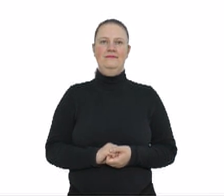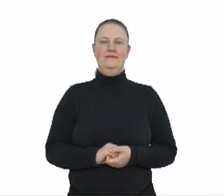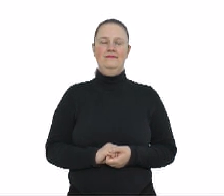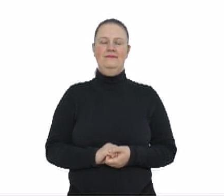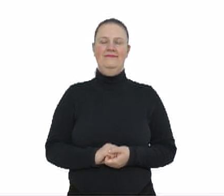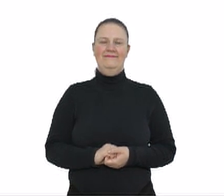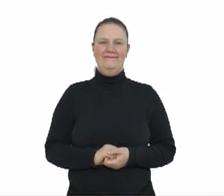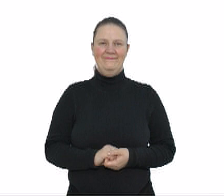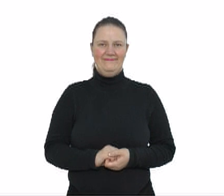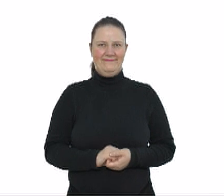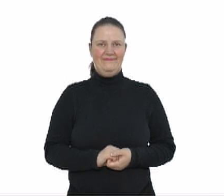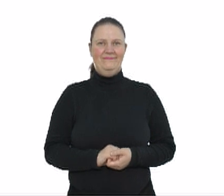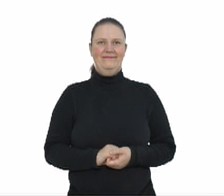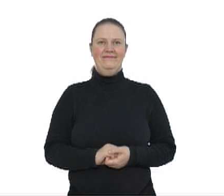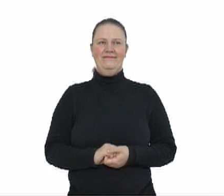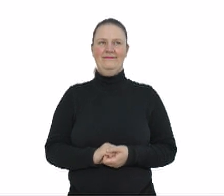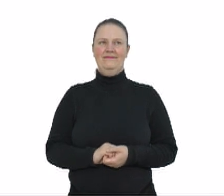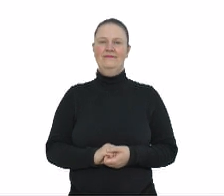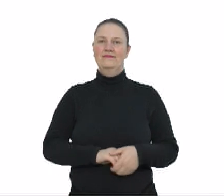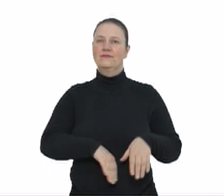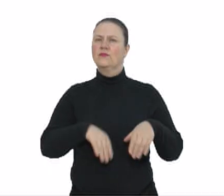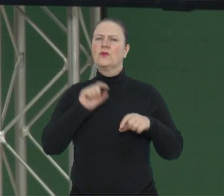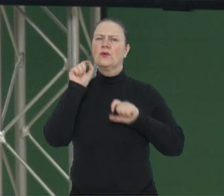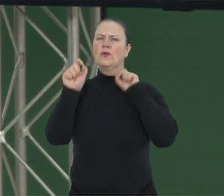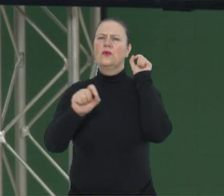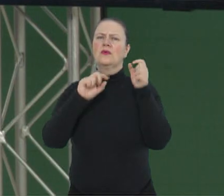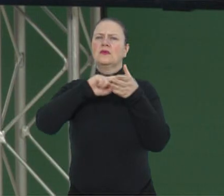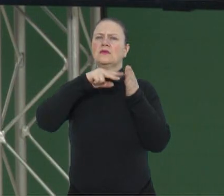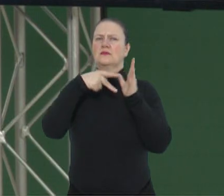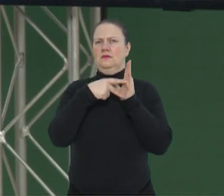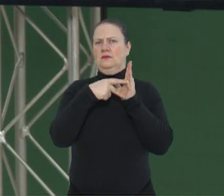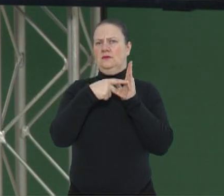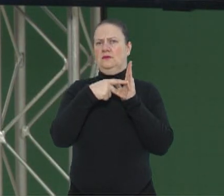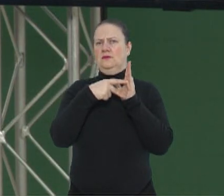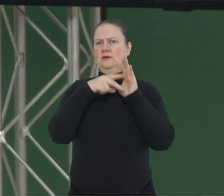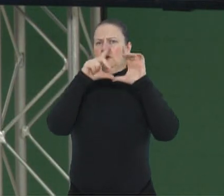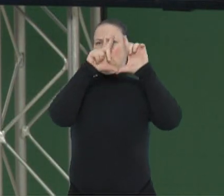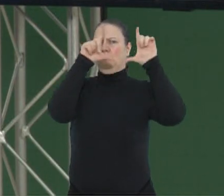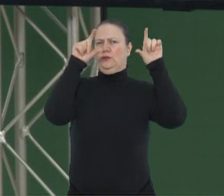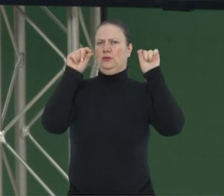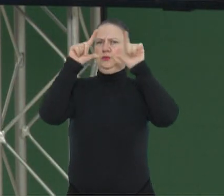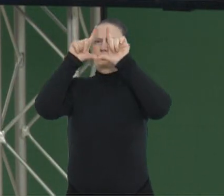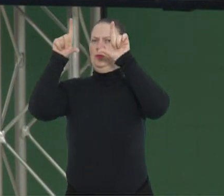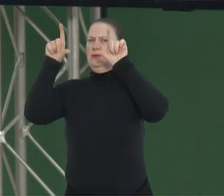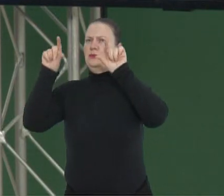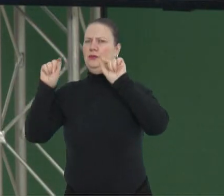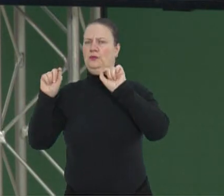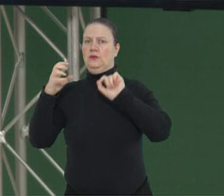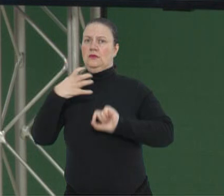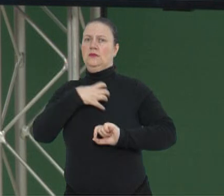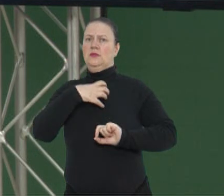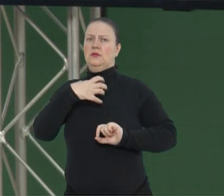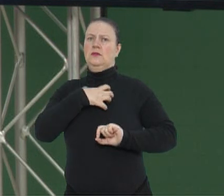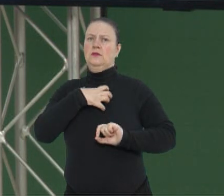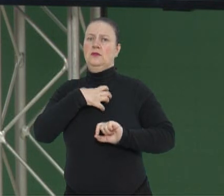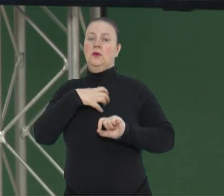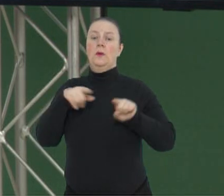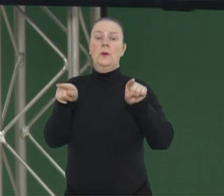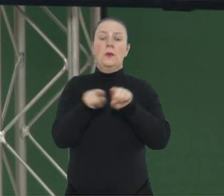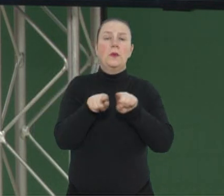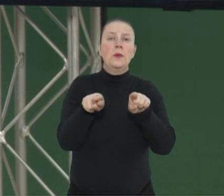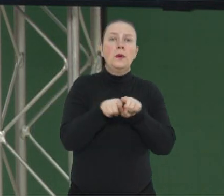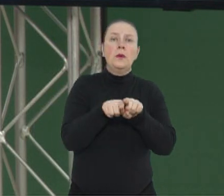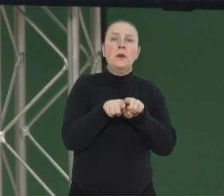es sentir soledad. O que quer dizer aqui? Quando fala sentir-se poeta, ou